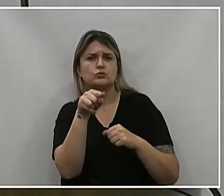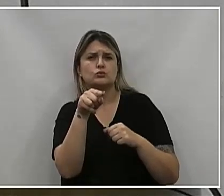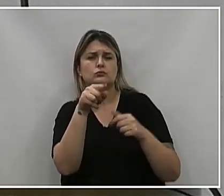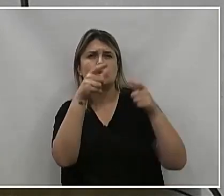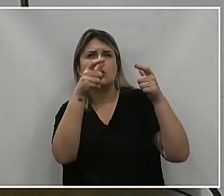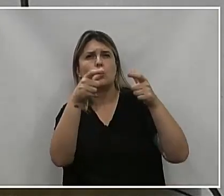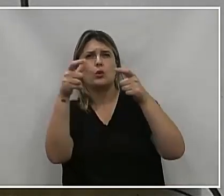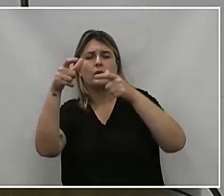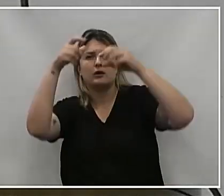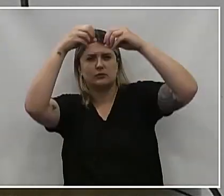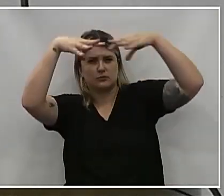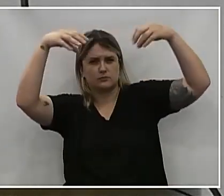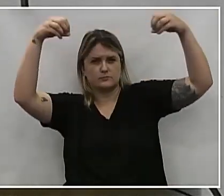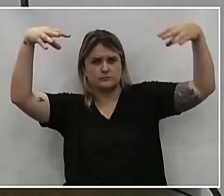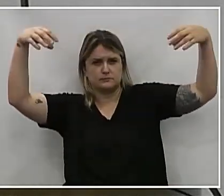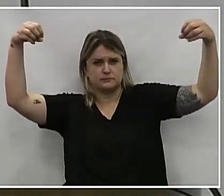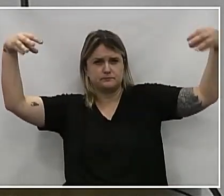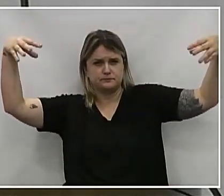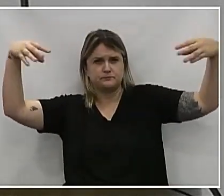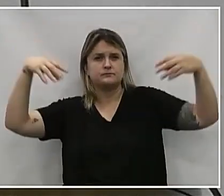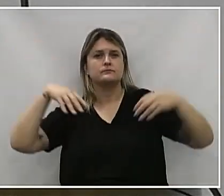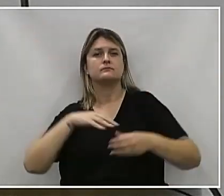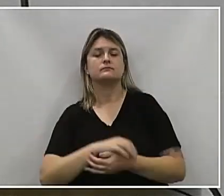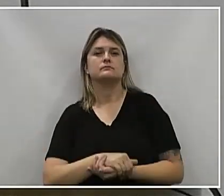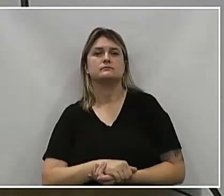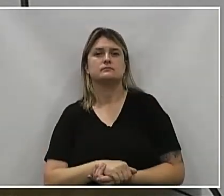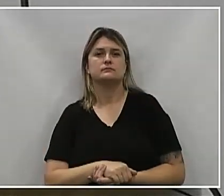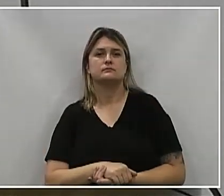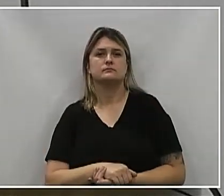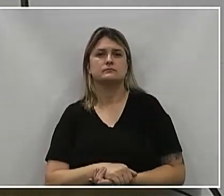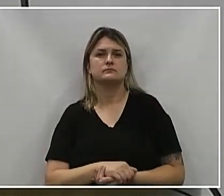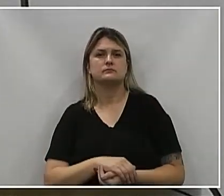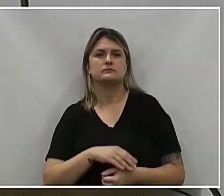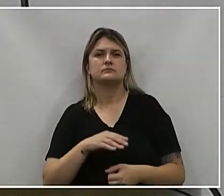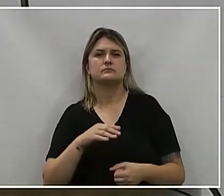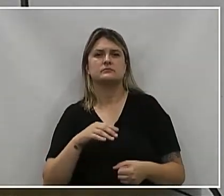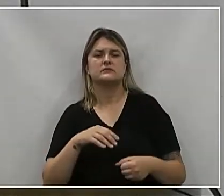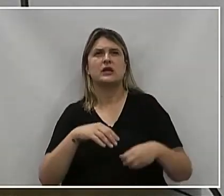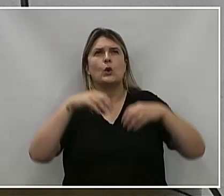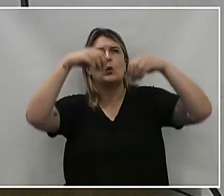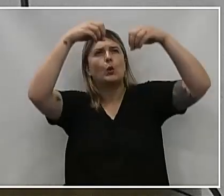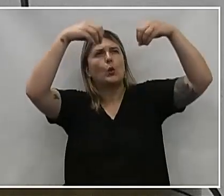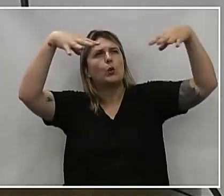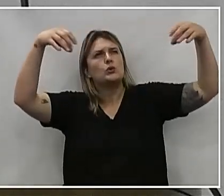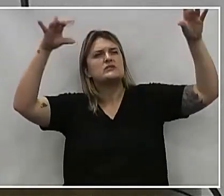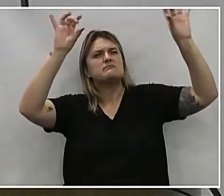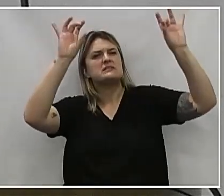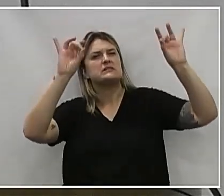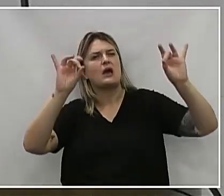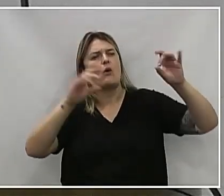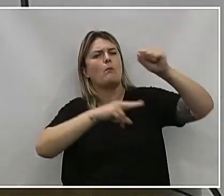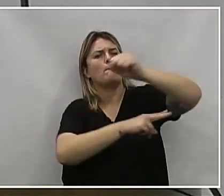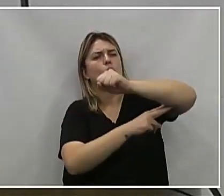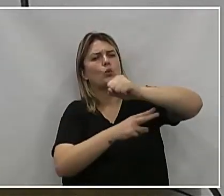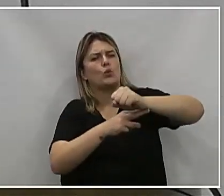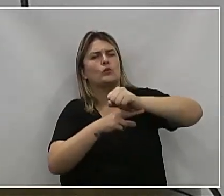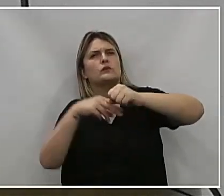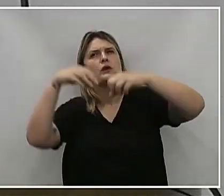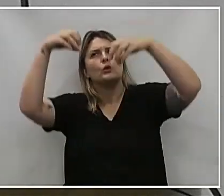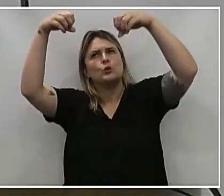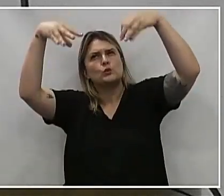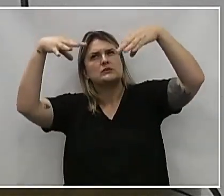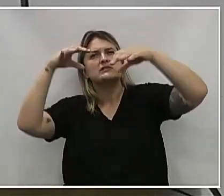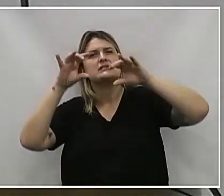iluminação decorativa, que é aquela iluminação que vai dar um destaque para a arquitetura do edifício, da ponte e tudo mais. É uma